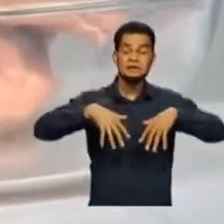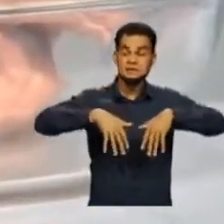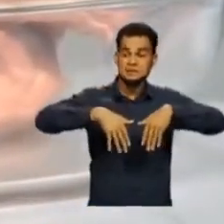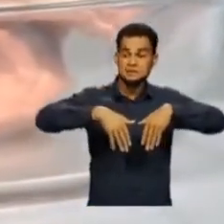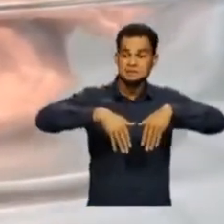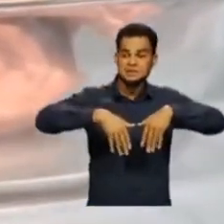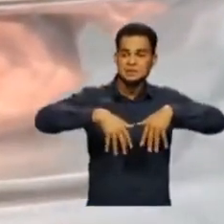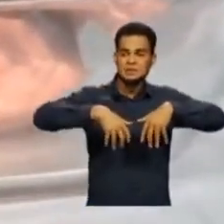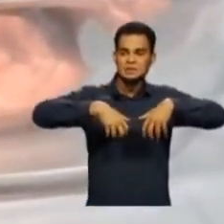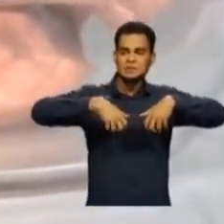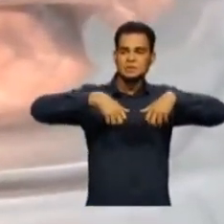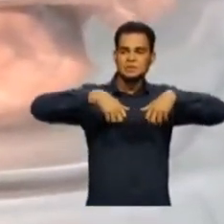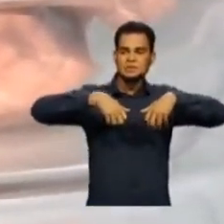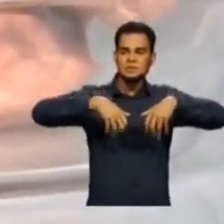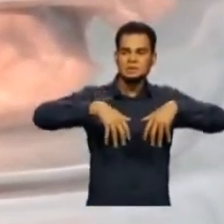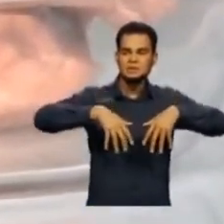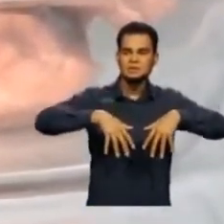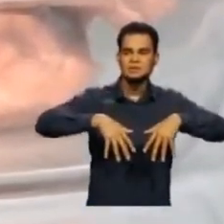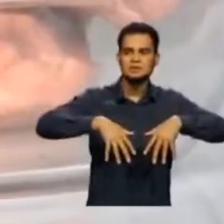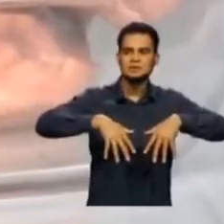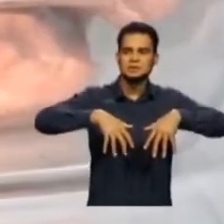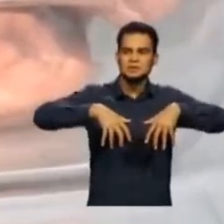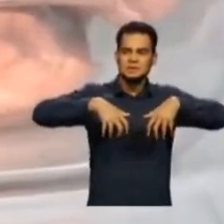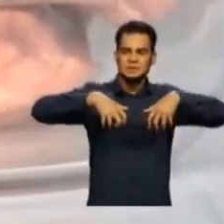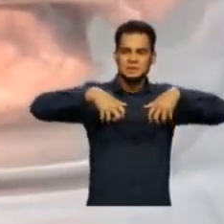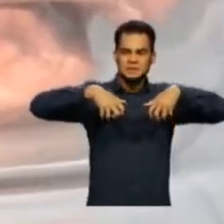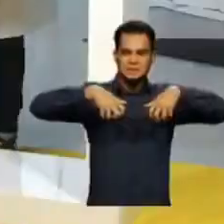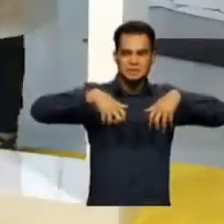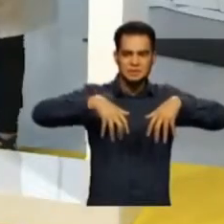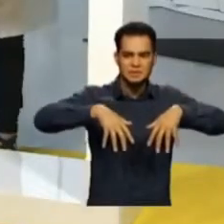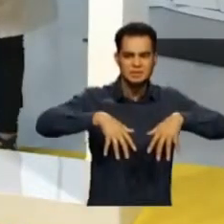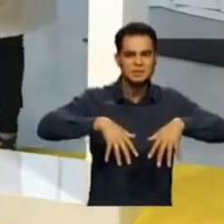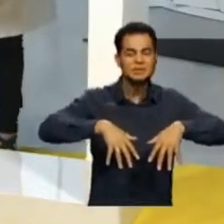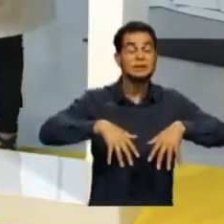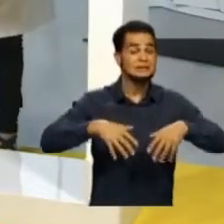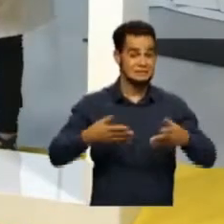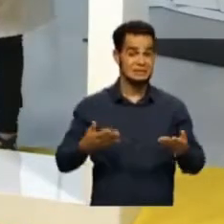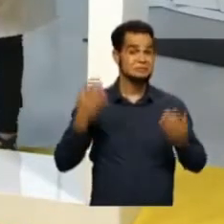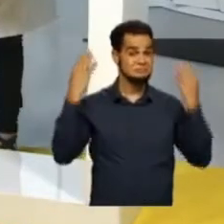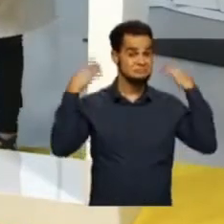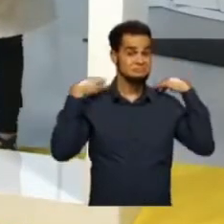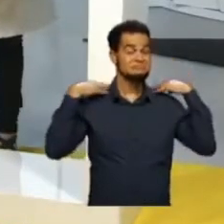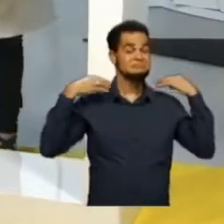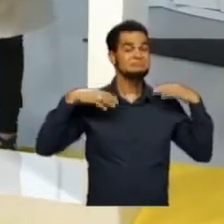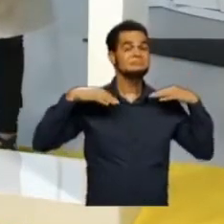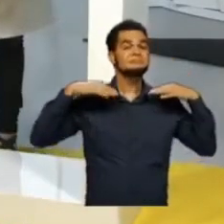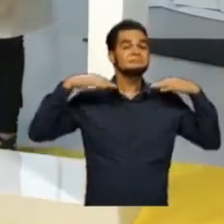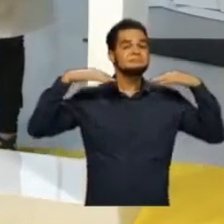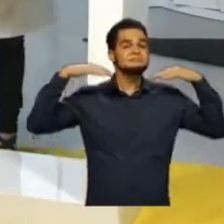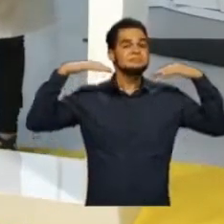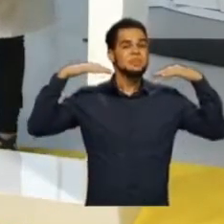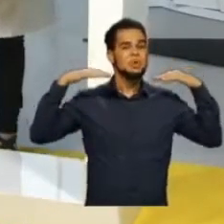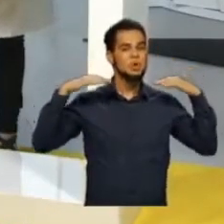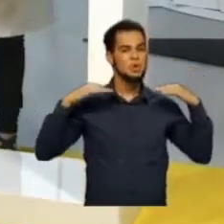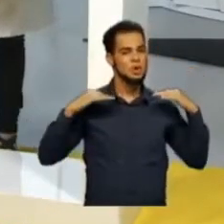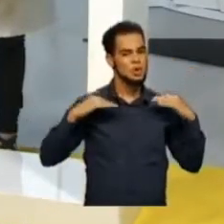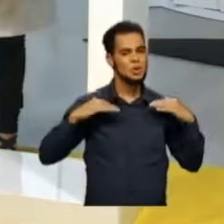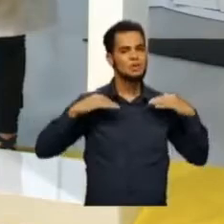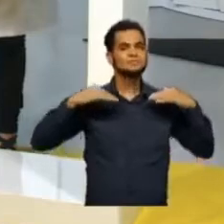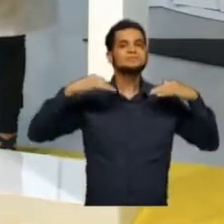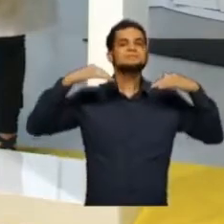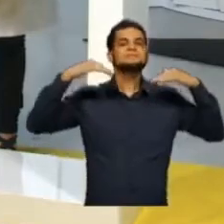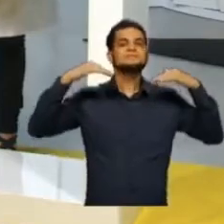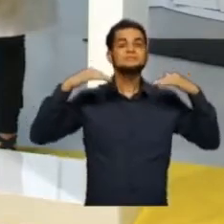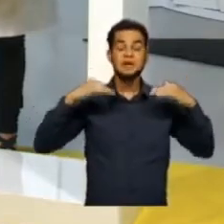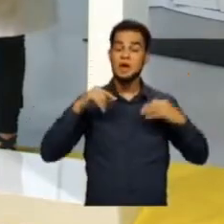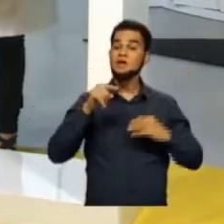como falamos aqui na aula passada. Você assistiu a aula passada e você viu que existem dois movimentos respiratórios,